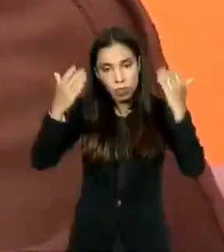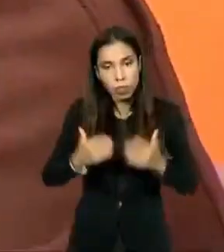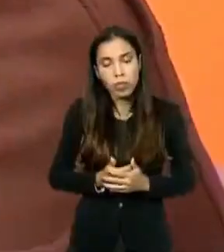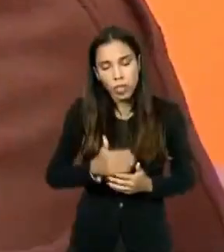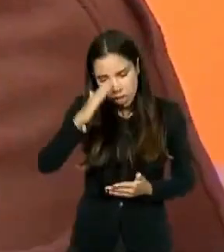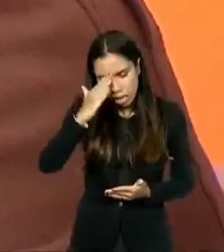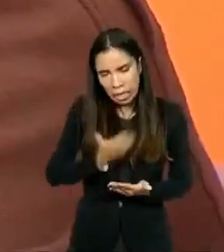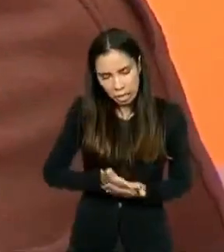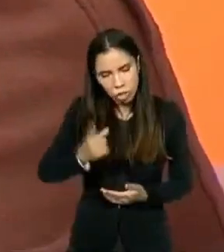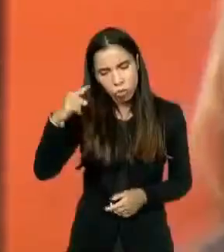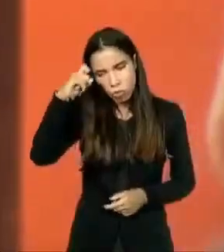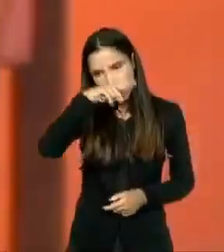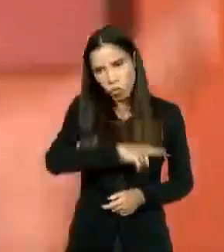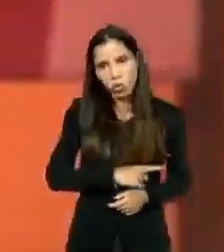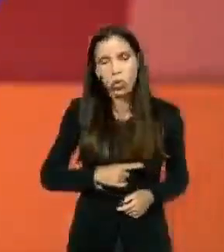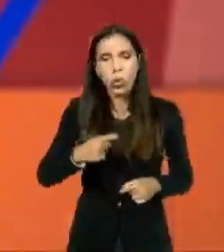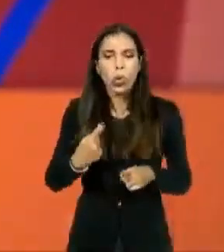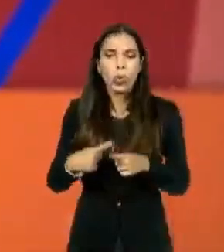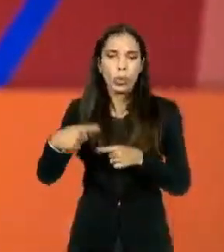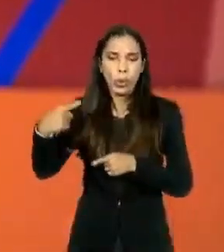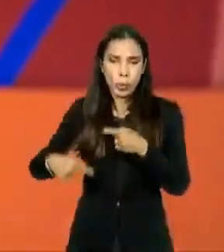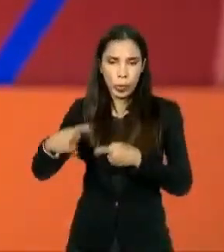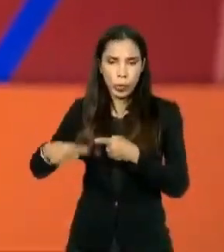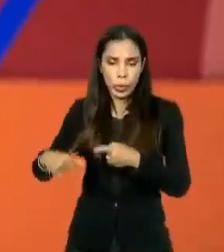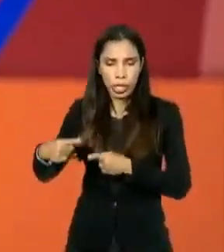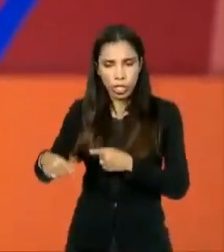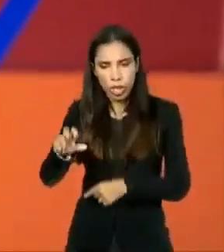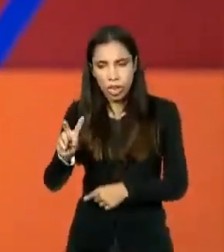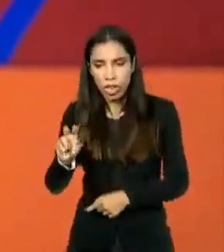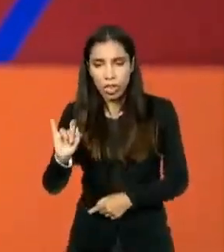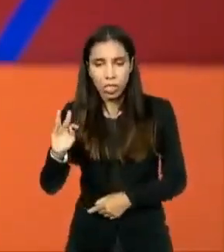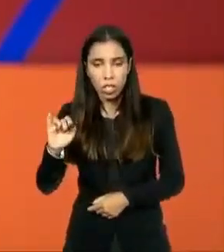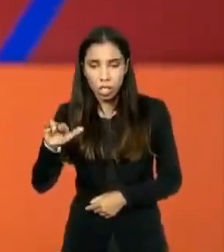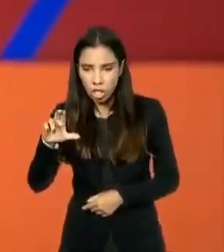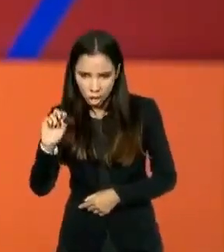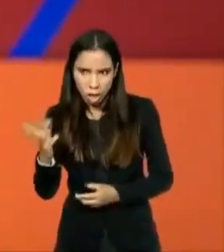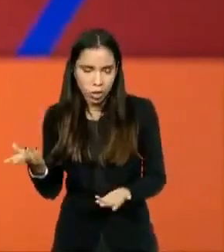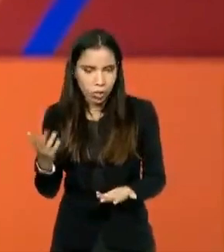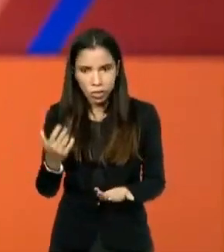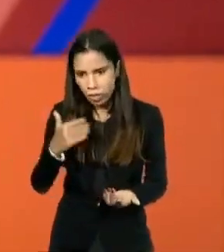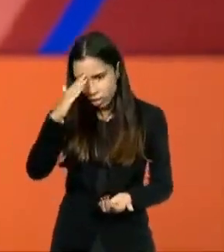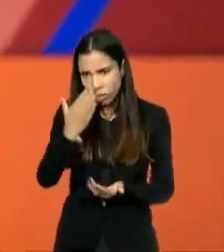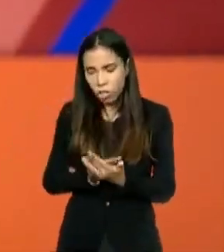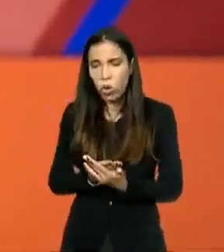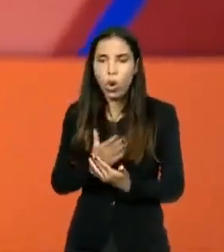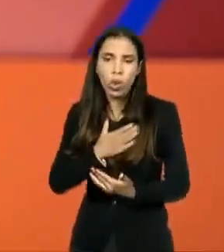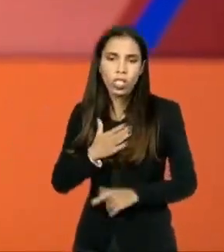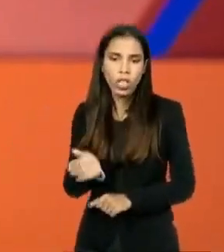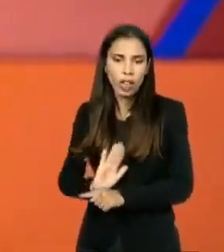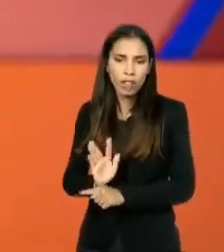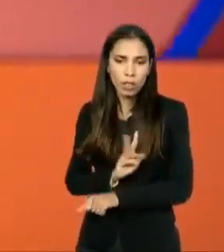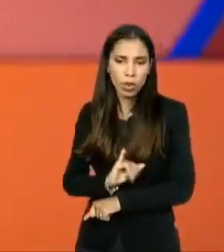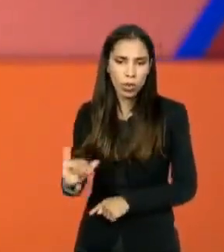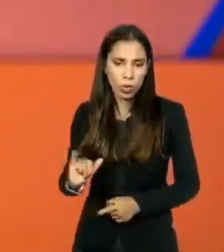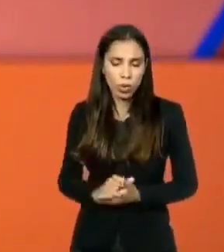com toda a dificuldade, né? Pela toda a política do Vaticano, mas eu acredito que ele vai gostar do filme, a gente acredita que a gente vai conseguir ainda levá-lo